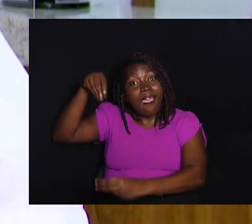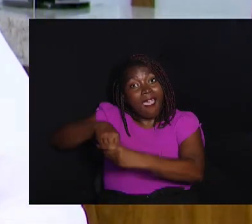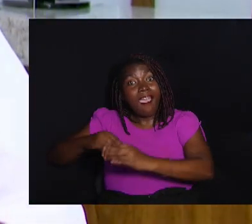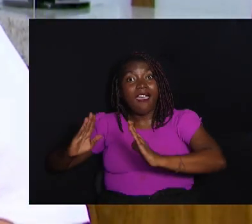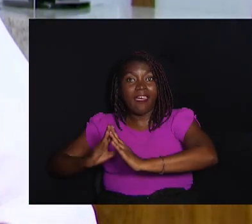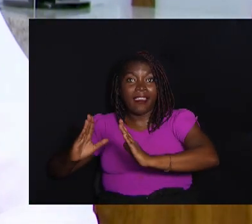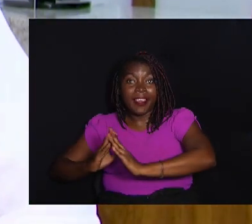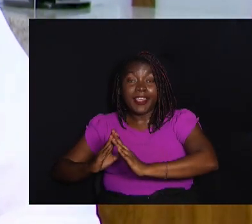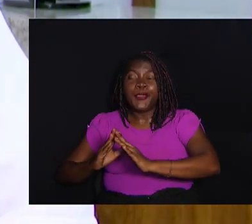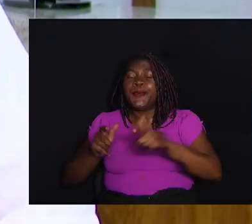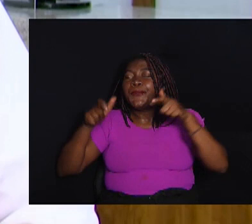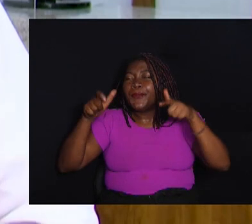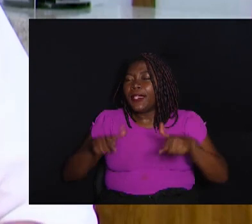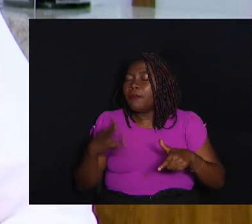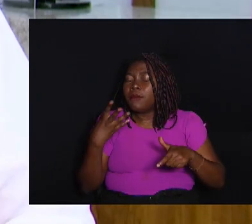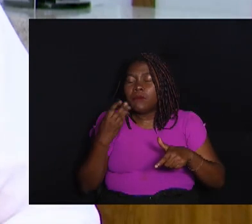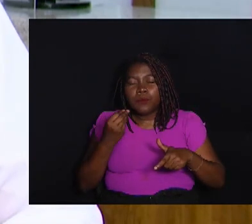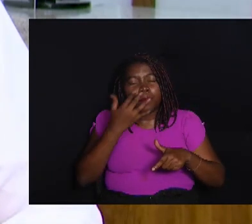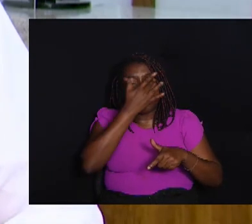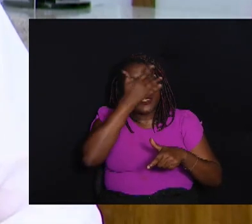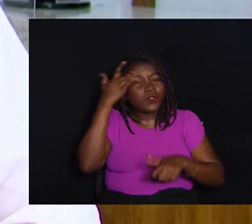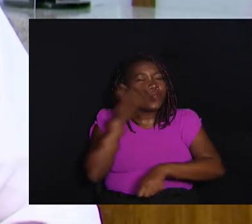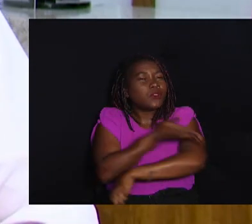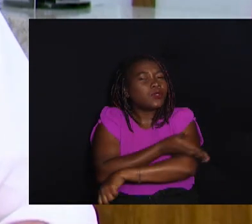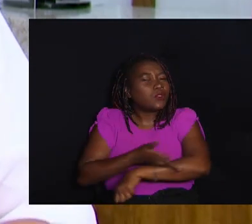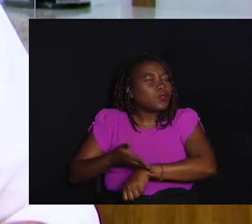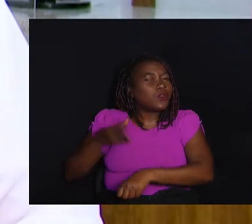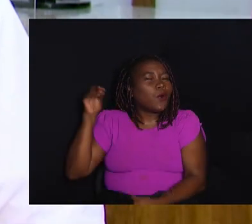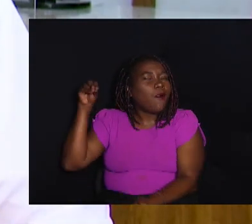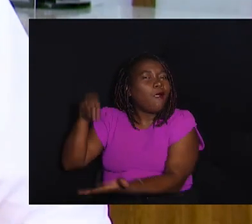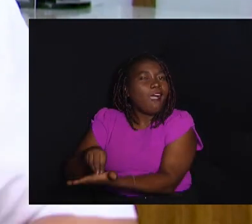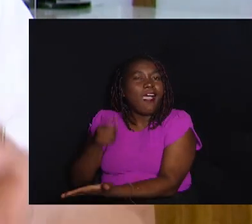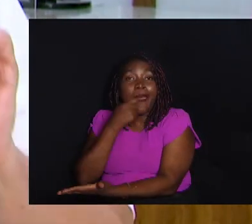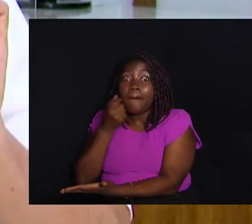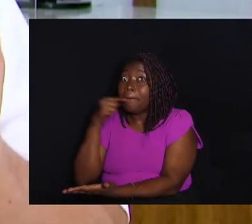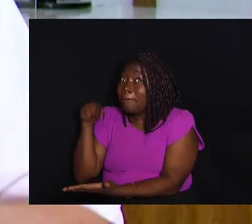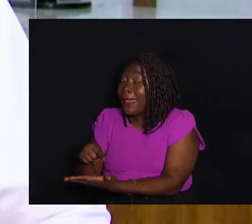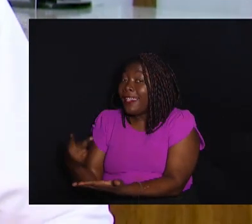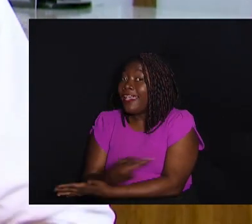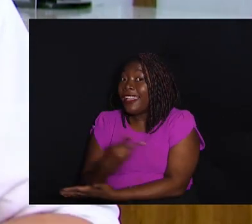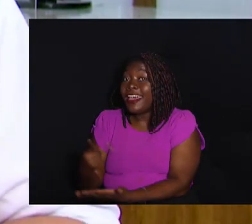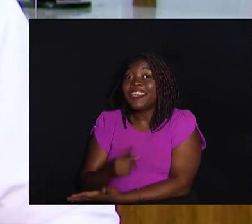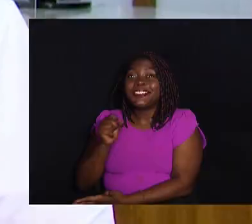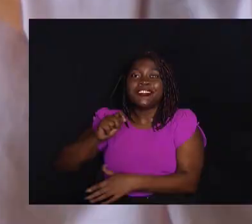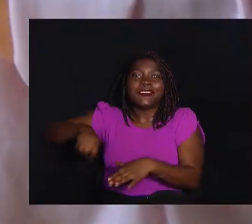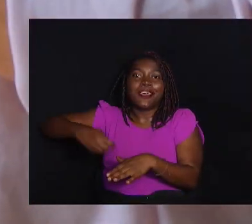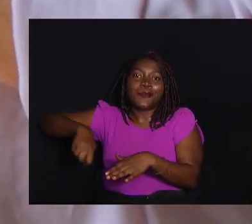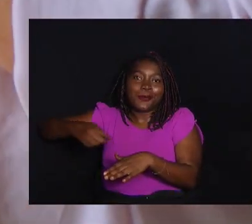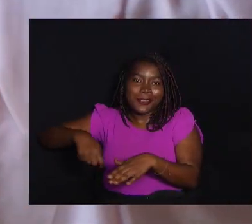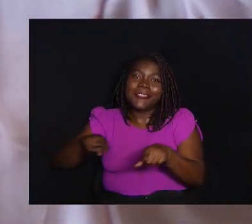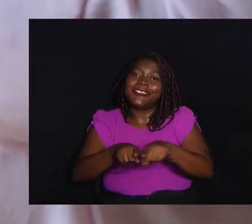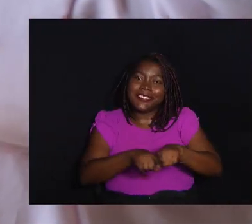Então, um lugar muito que as pessoas costumam colocar medicamento e não está correto é na cozinha e no